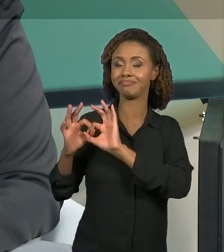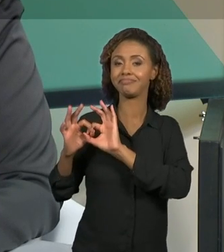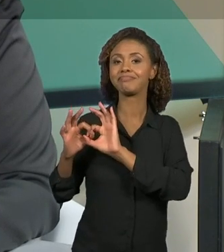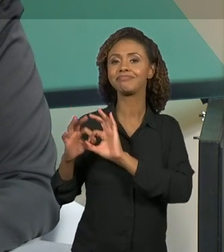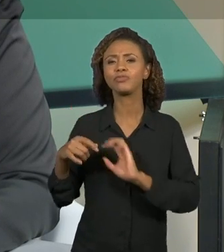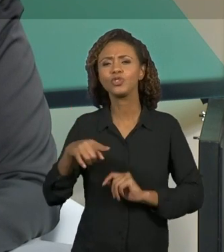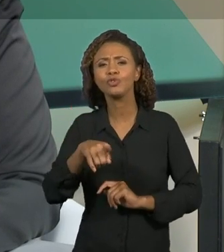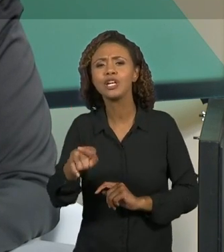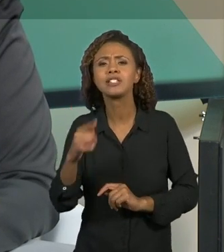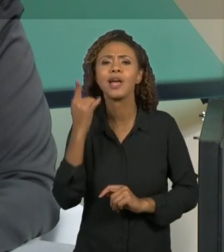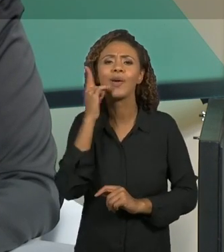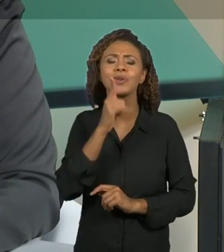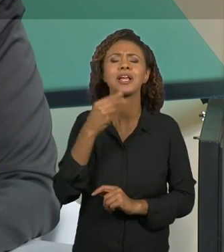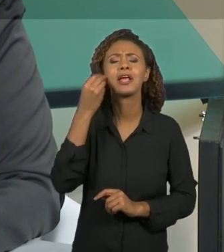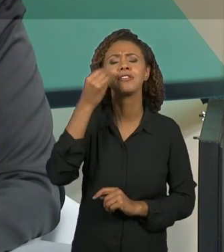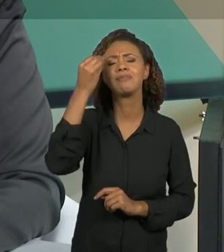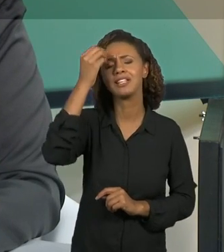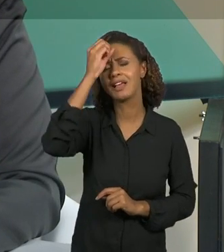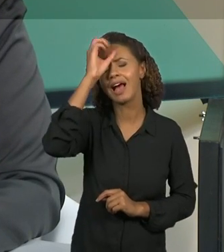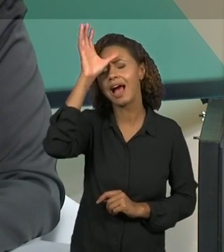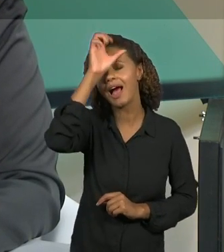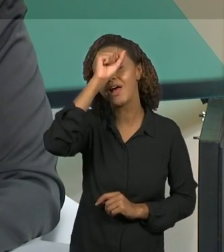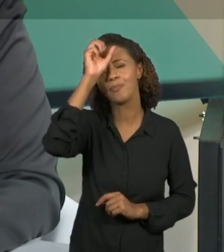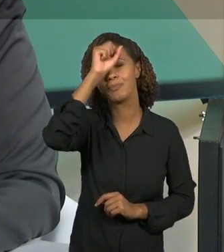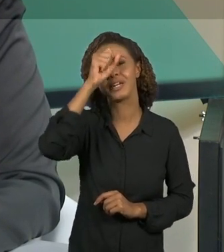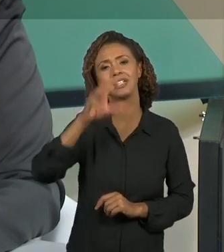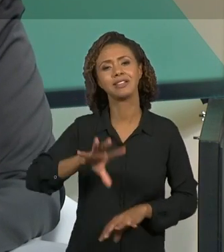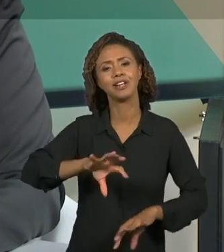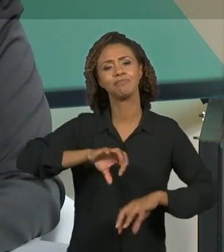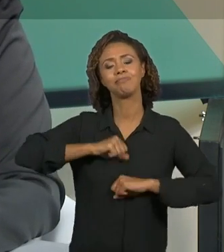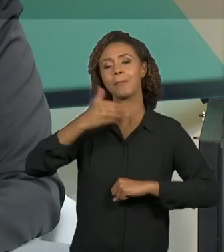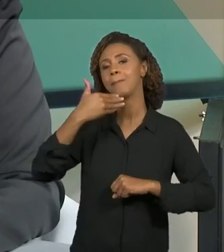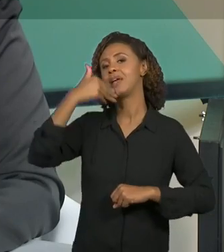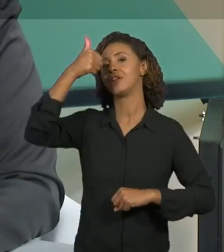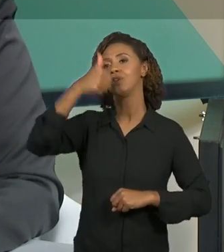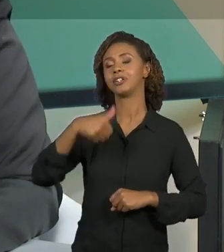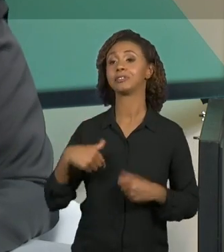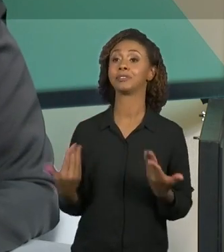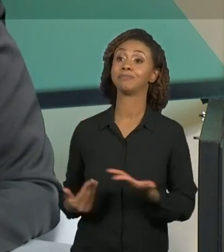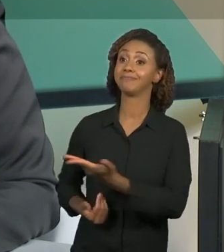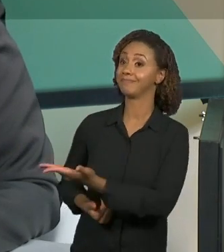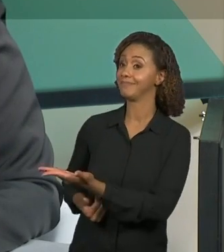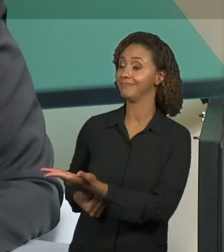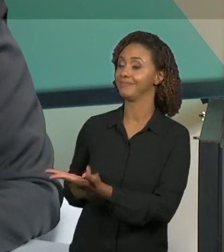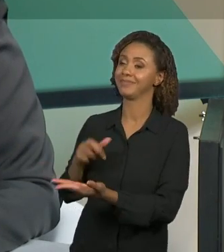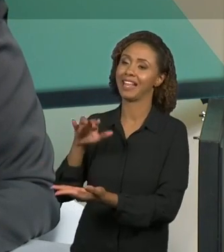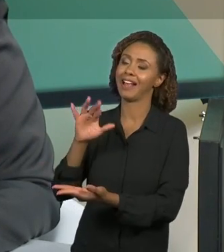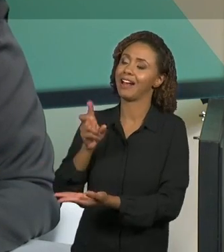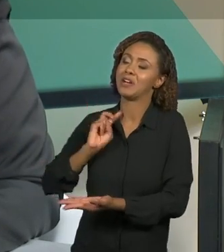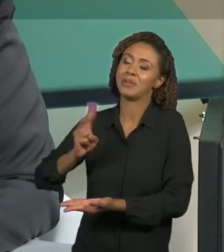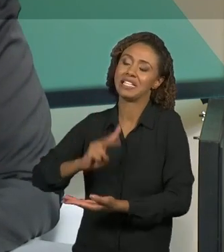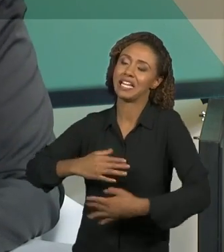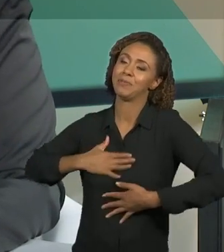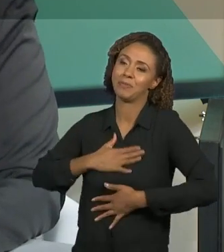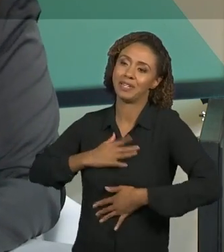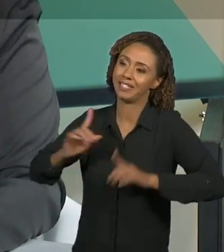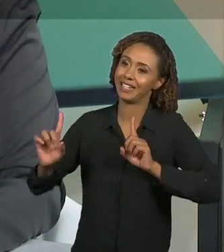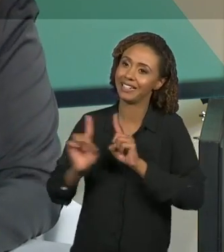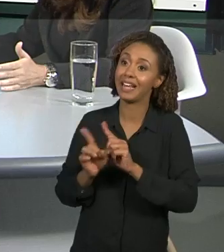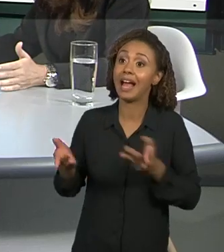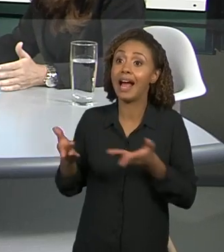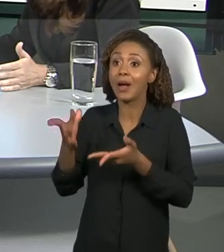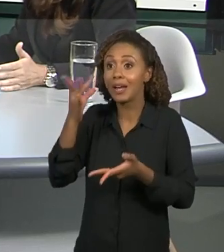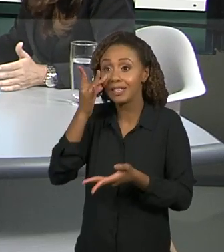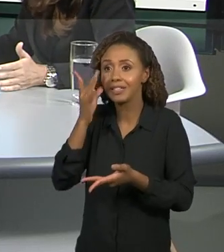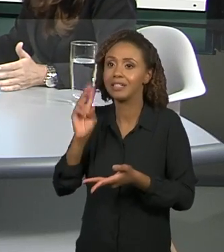experiência de aprendizagem impossível nesse nosso curso e você e cada para mim assim sempre é um prazer estar com você agora a